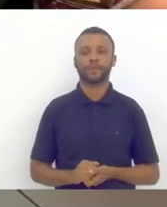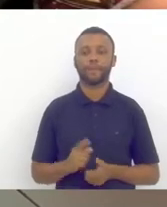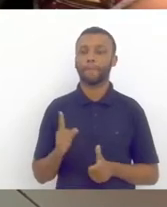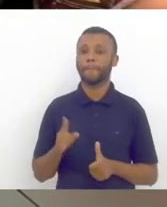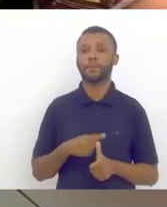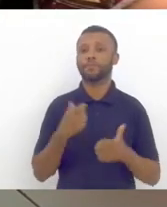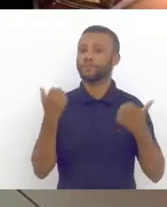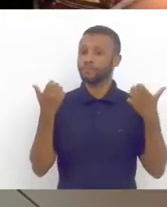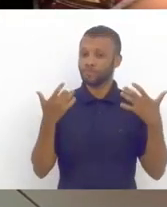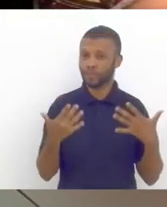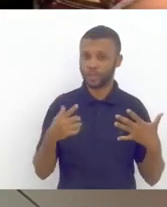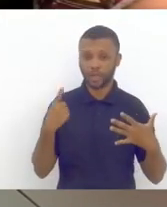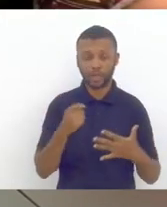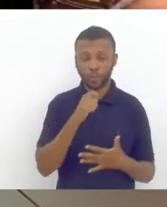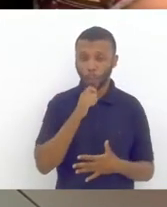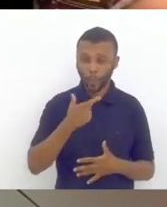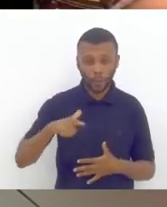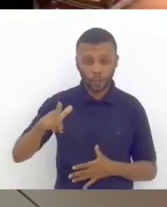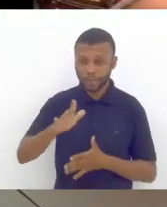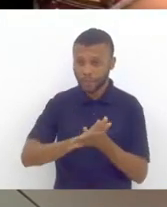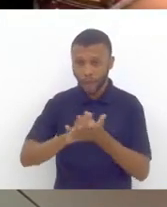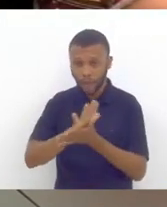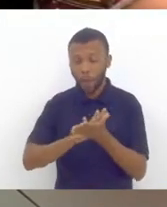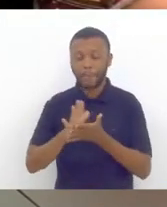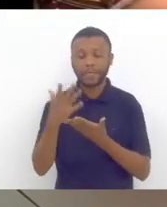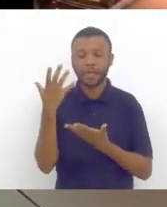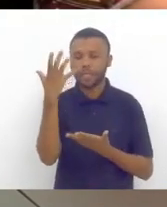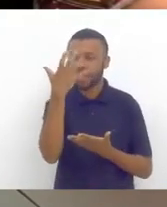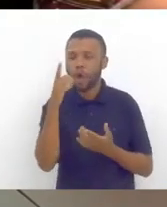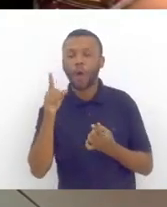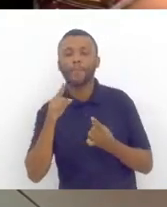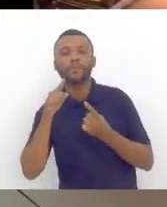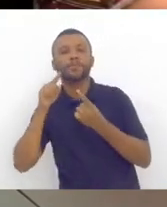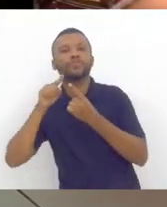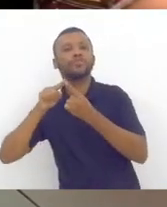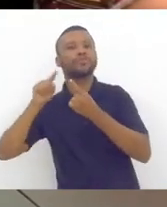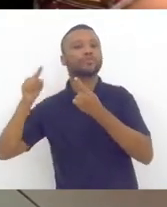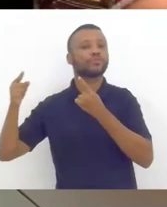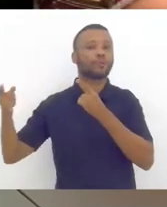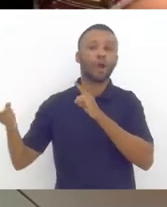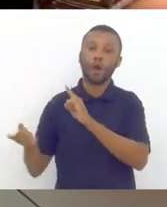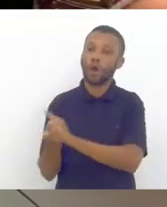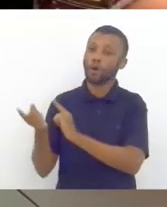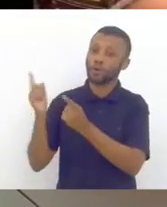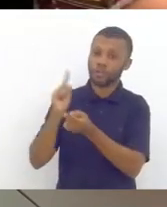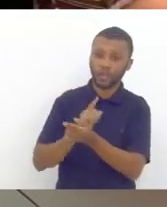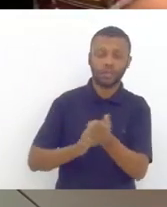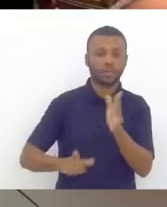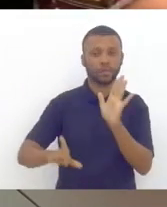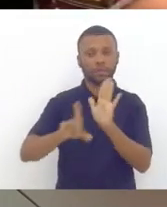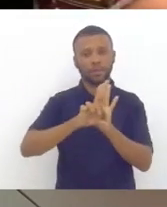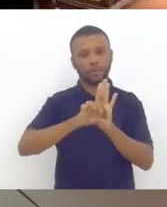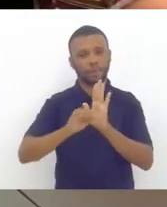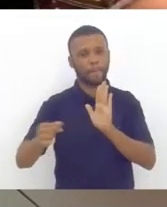nós não temos nenhuma objeção, muito pelo contrário, que seja uma lei